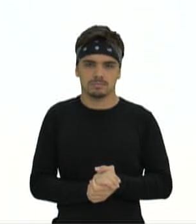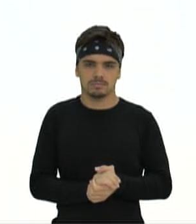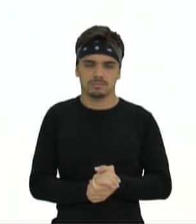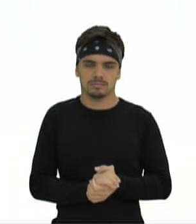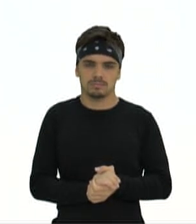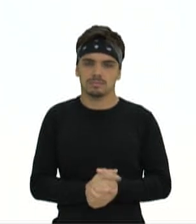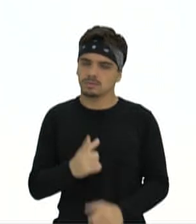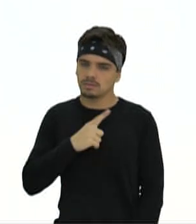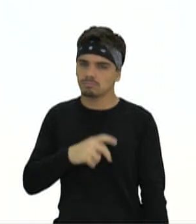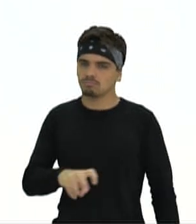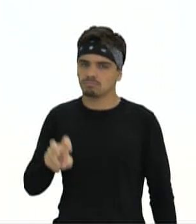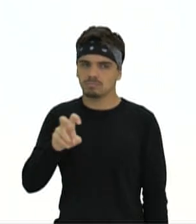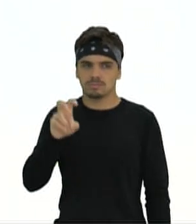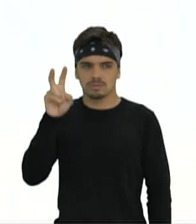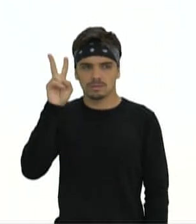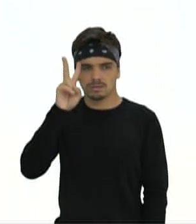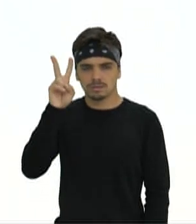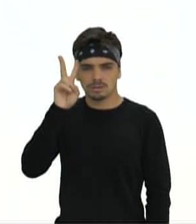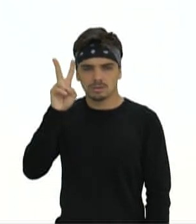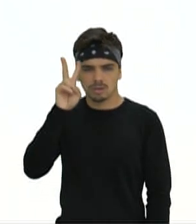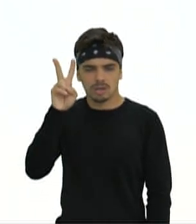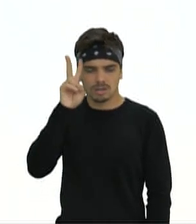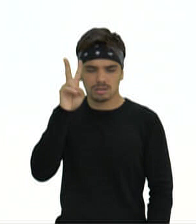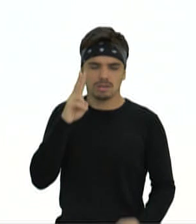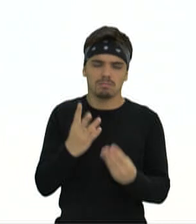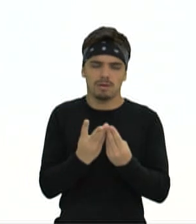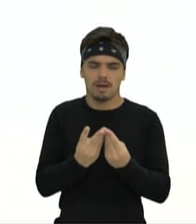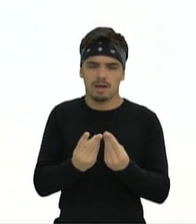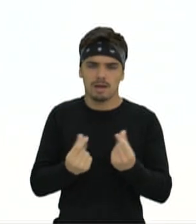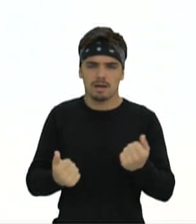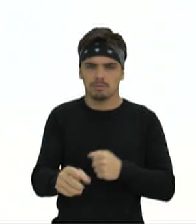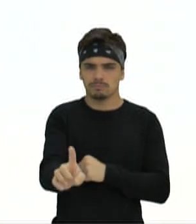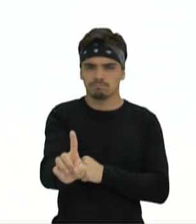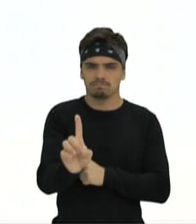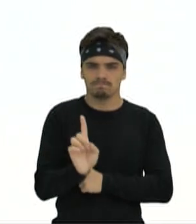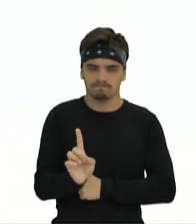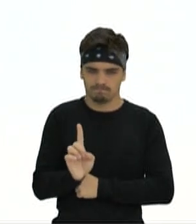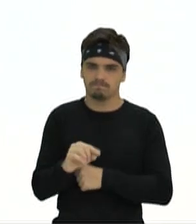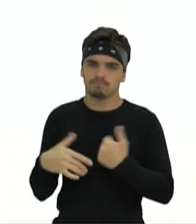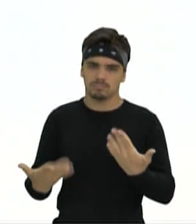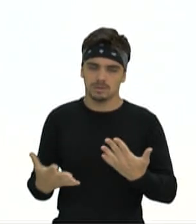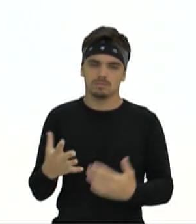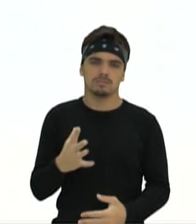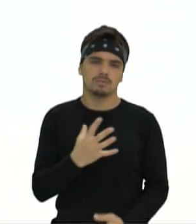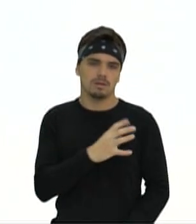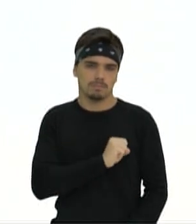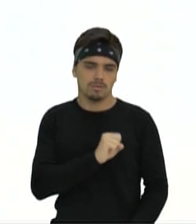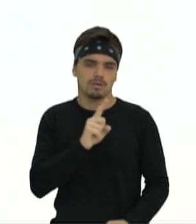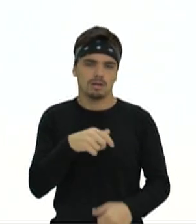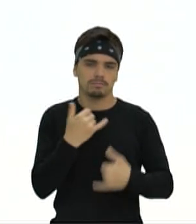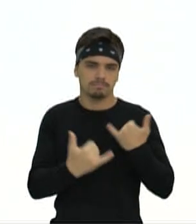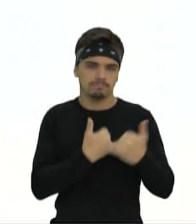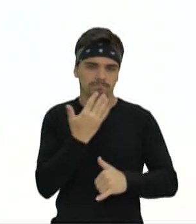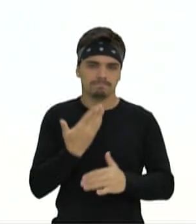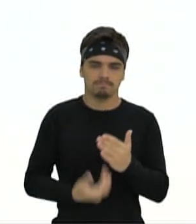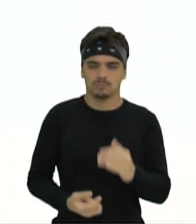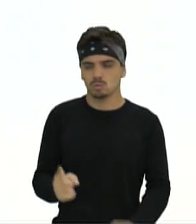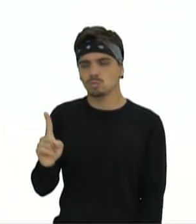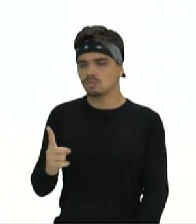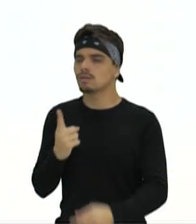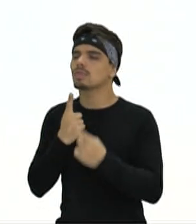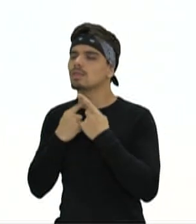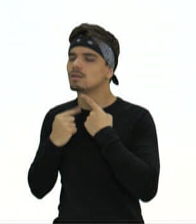histórias se queimaram assim que você veio. Love is a losing game, o amor é um jogo perdido. Um desejou, o